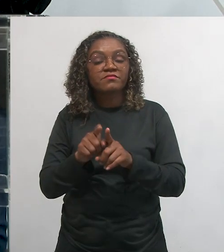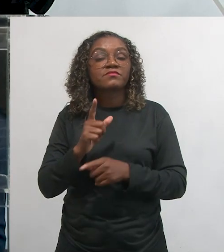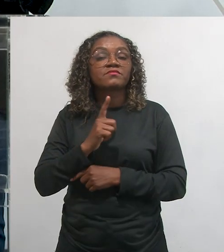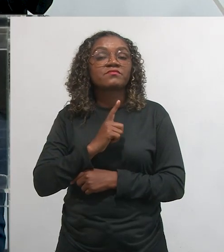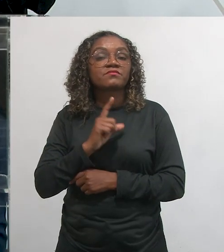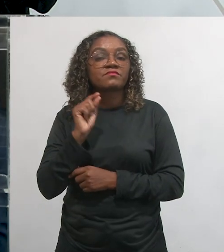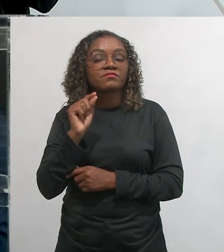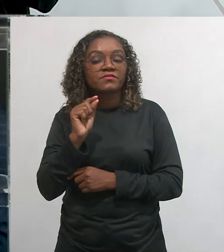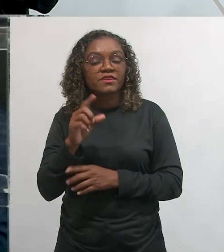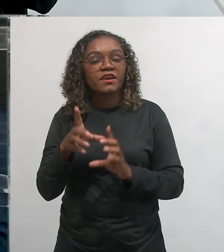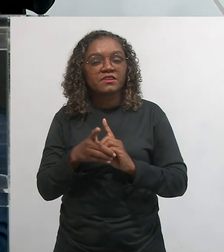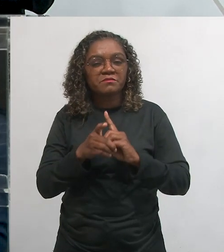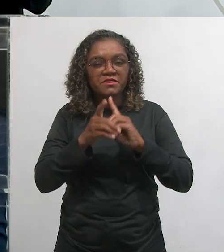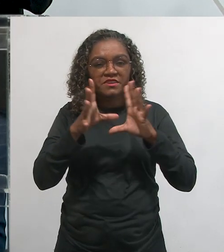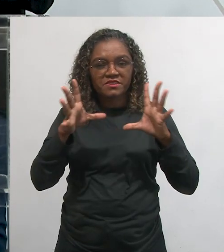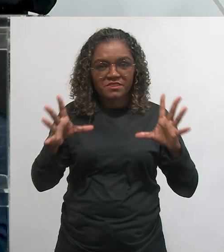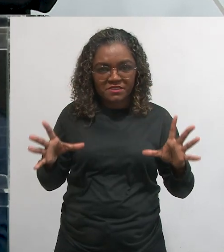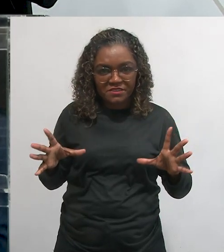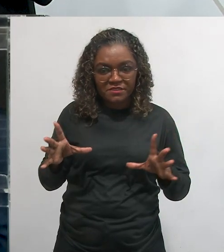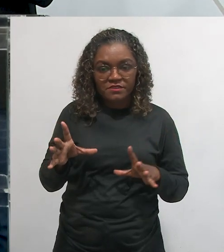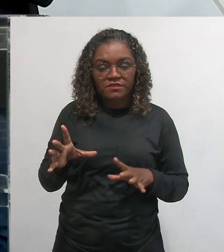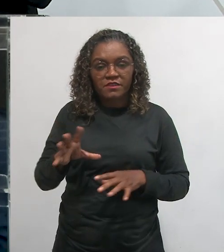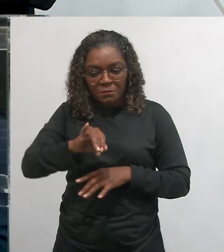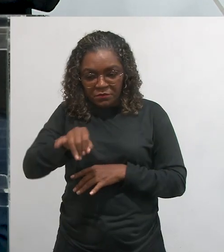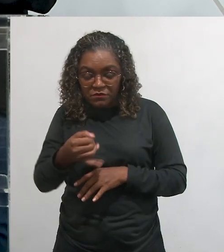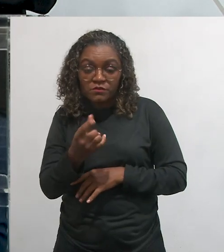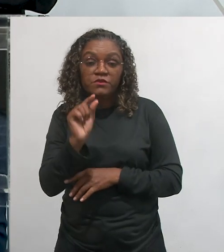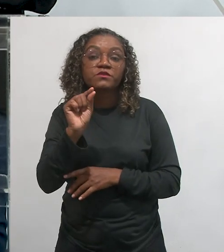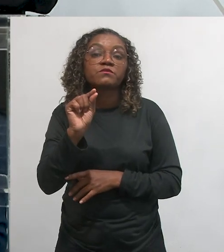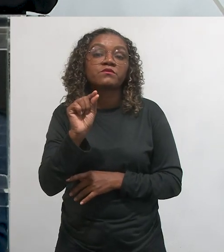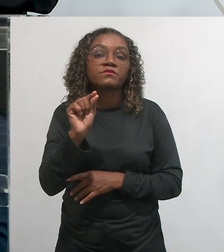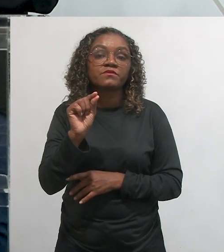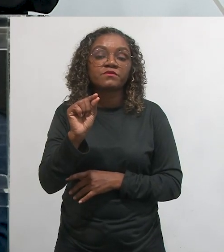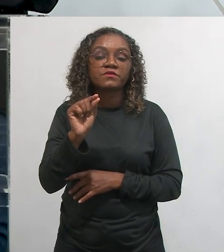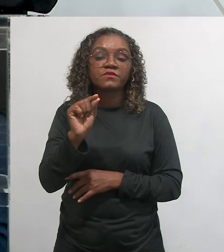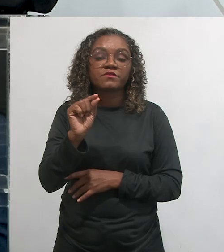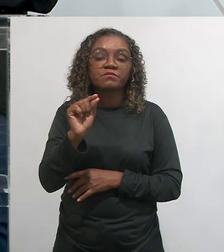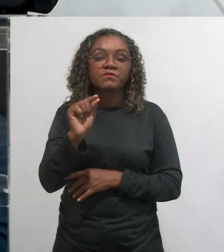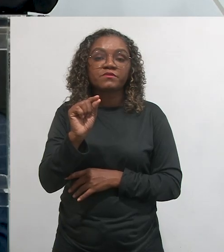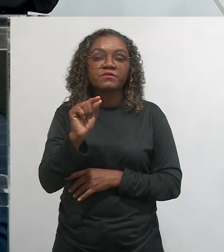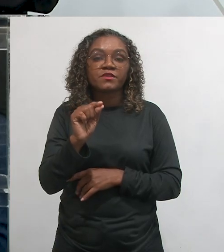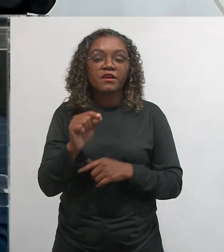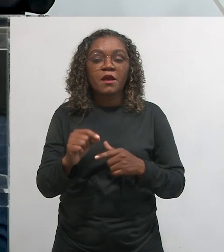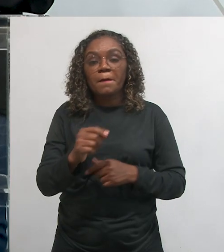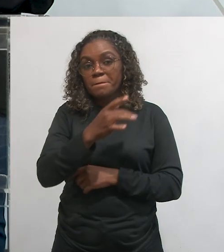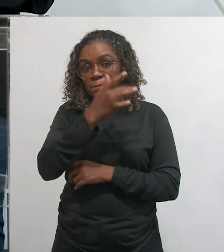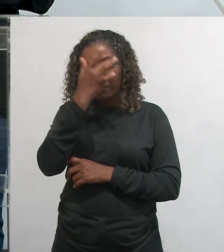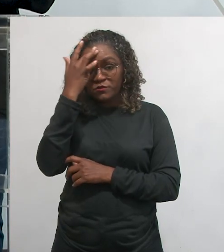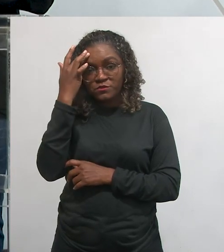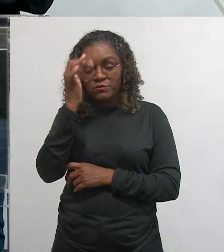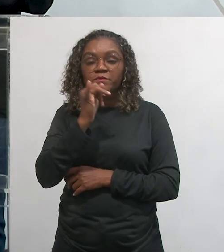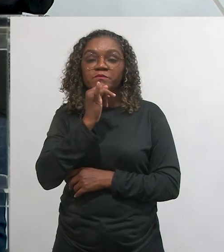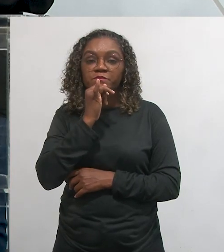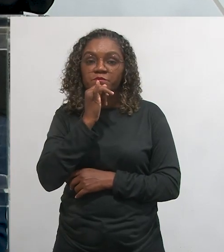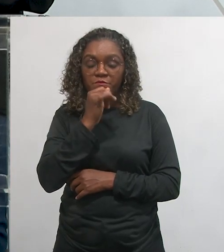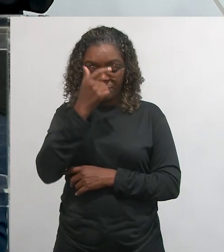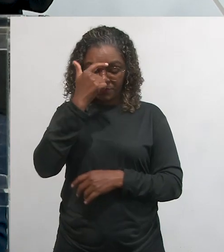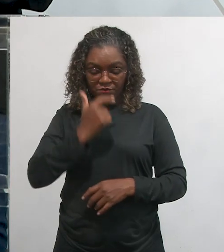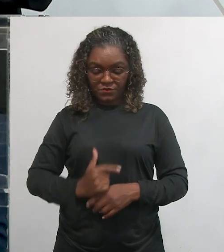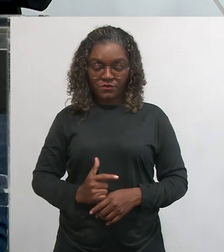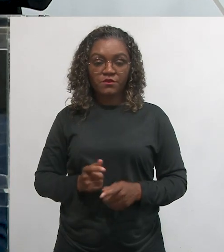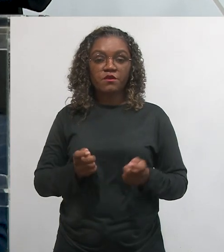elementos criteriosos que ele coloca já na República, e depois as democracias liberais se aproveitaram, é o elemento da